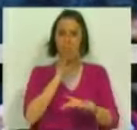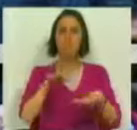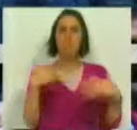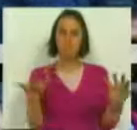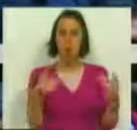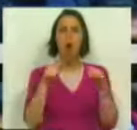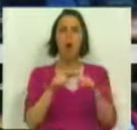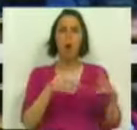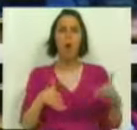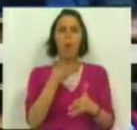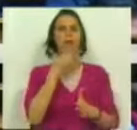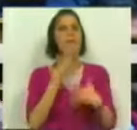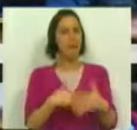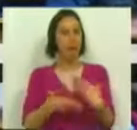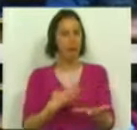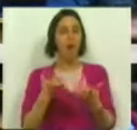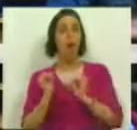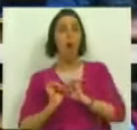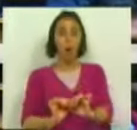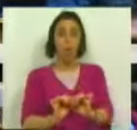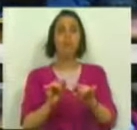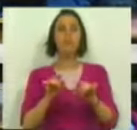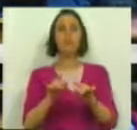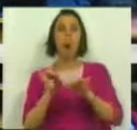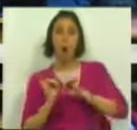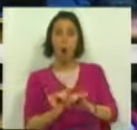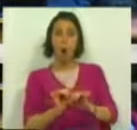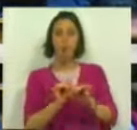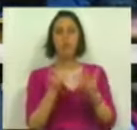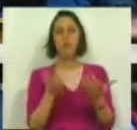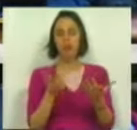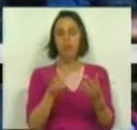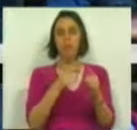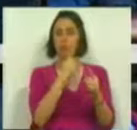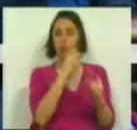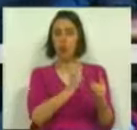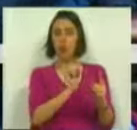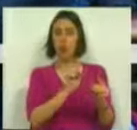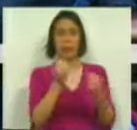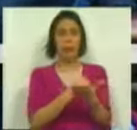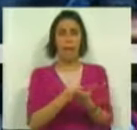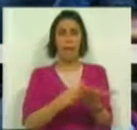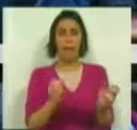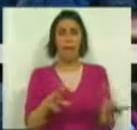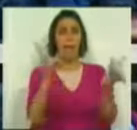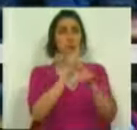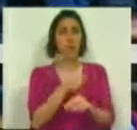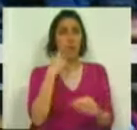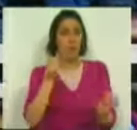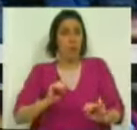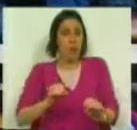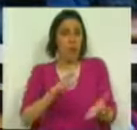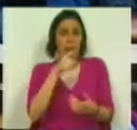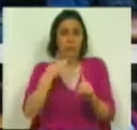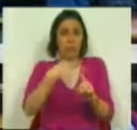possível e é um caminho viável. A oposição, a tal oposição construtiva, não viu nada de novo, não viu